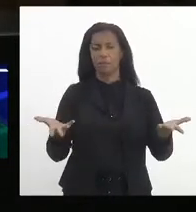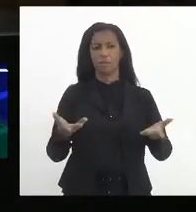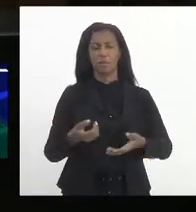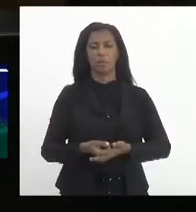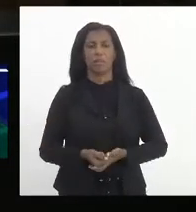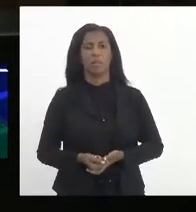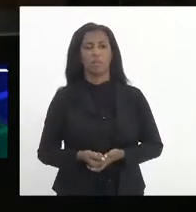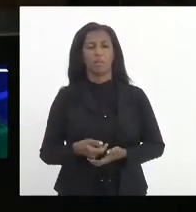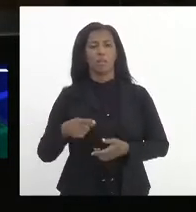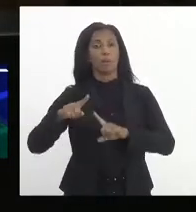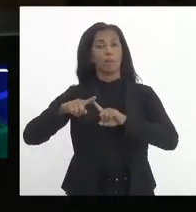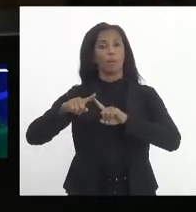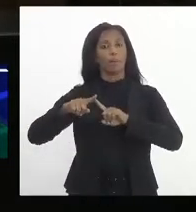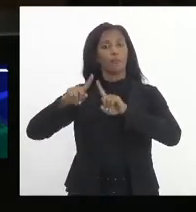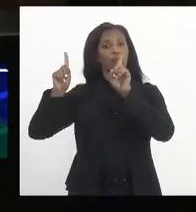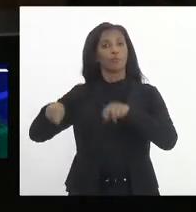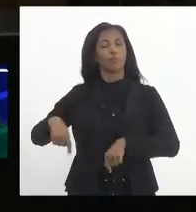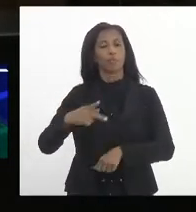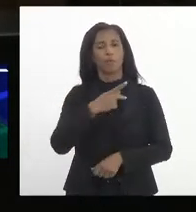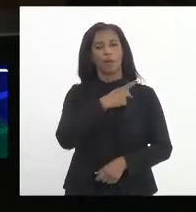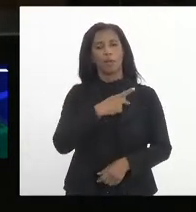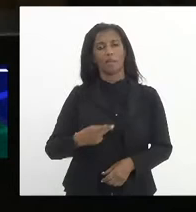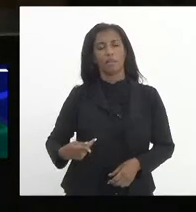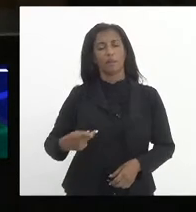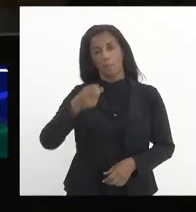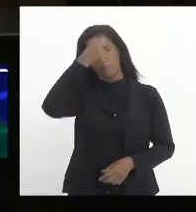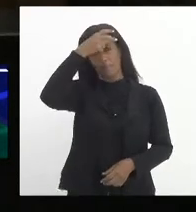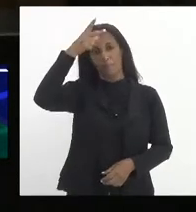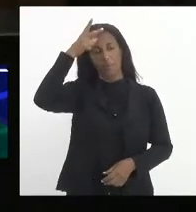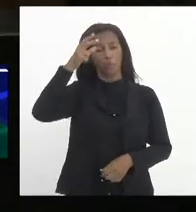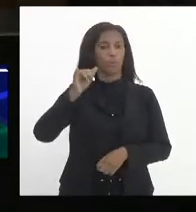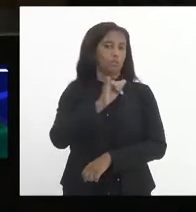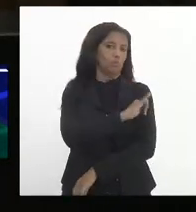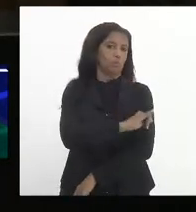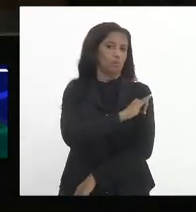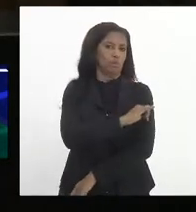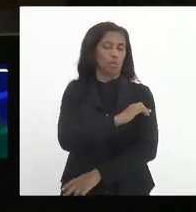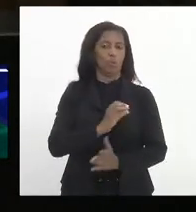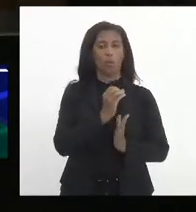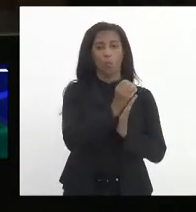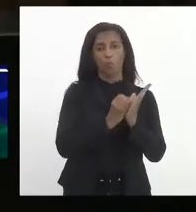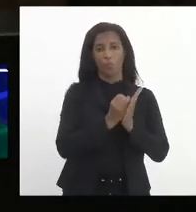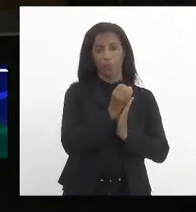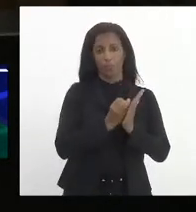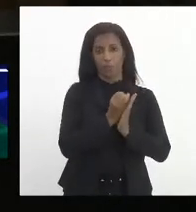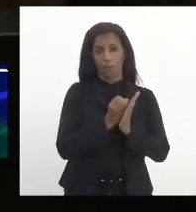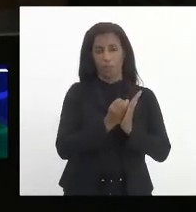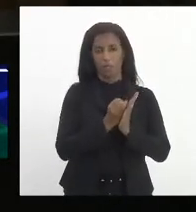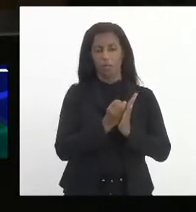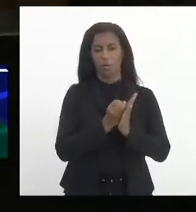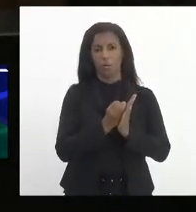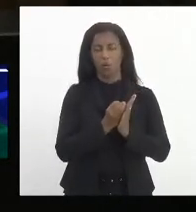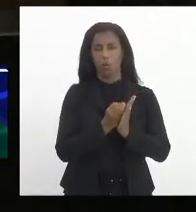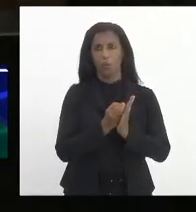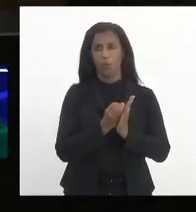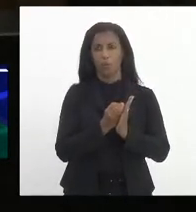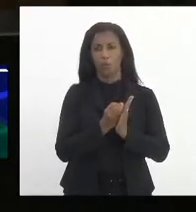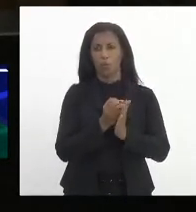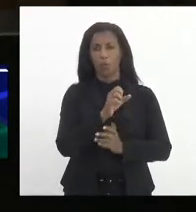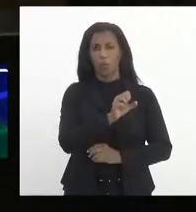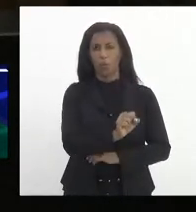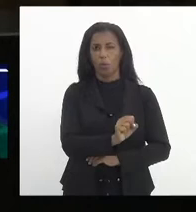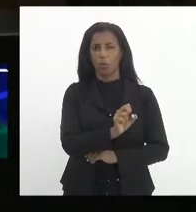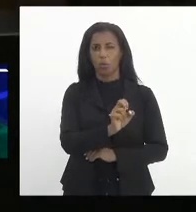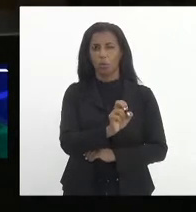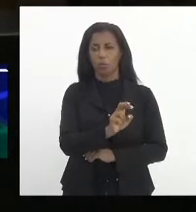da Prefeitura do Rio de Janeiro o Ofício este da Superintendência de